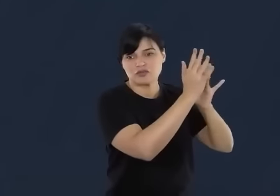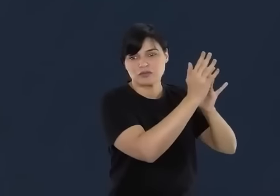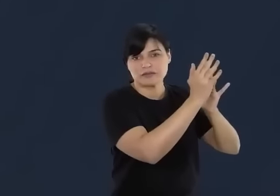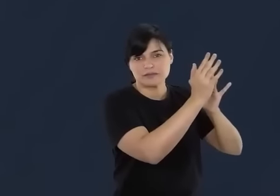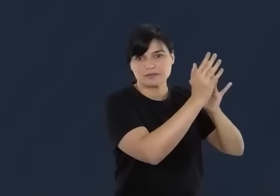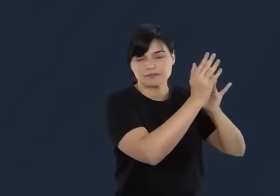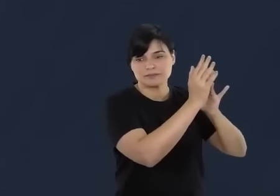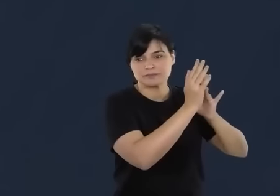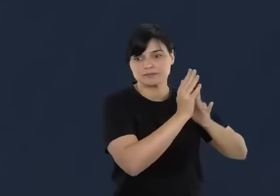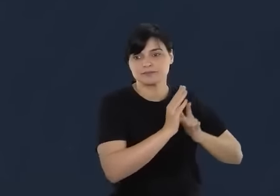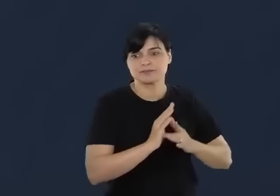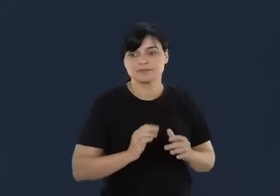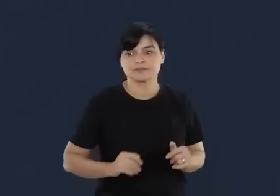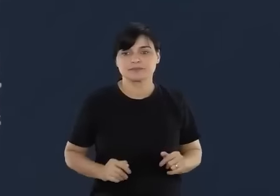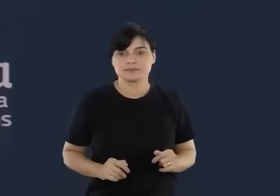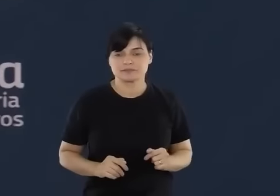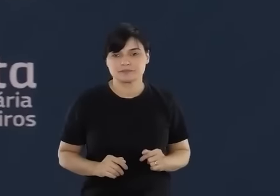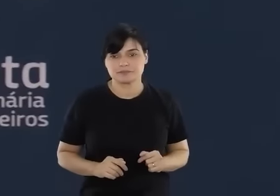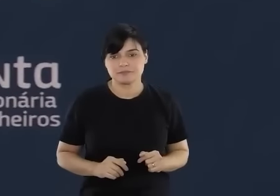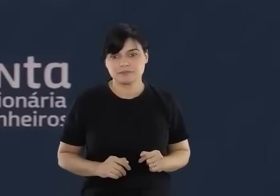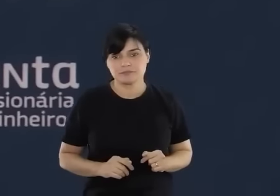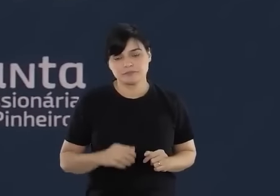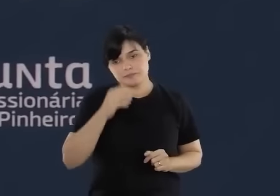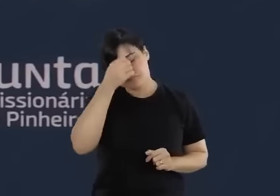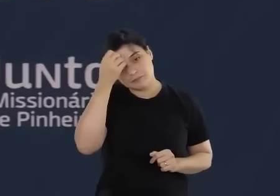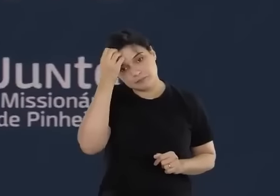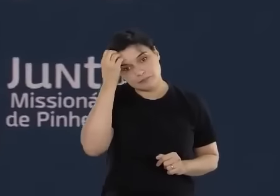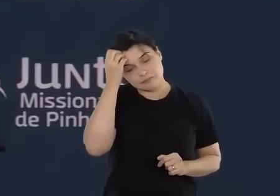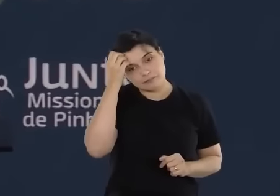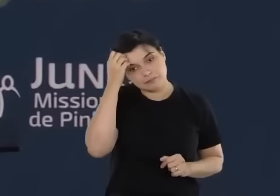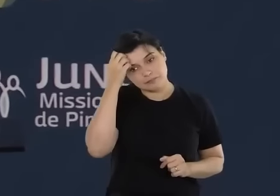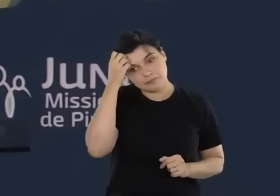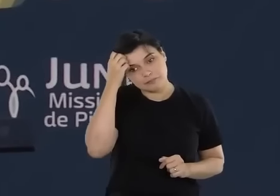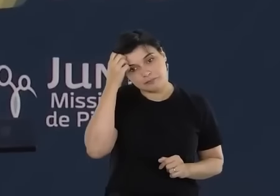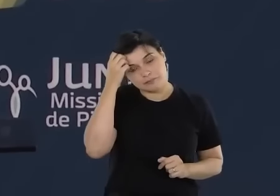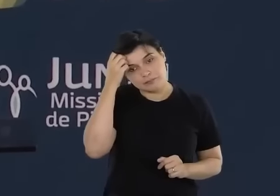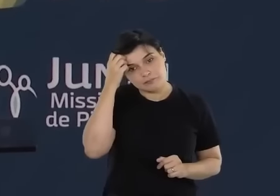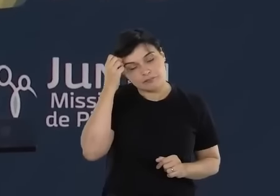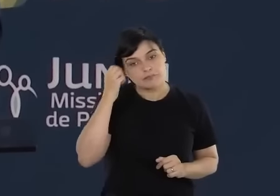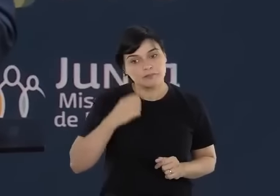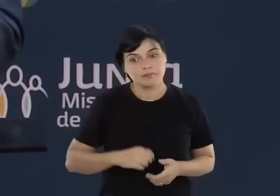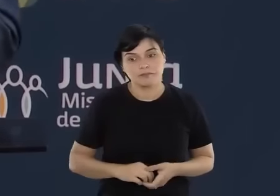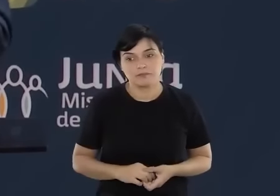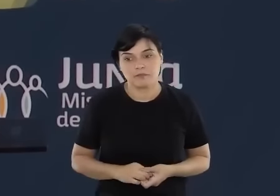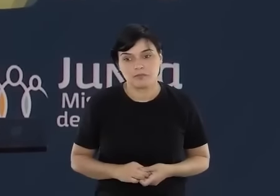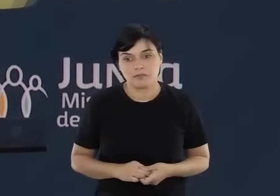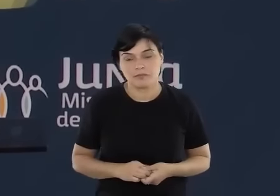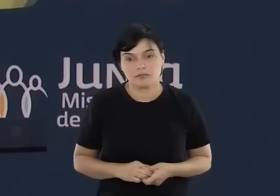senhor AM mas ainda notem vocês quem é este Deus este